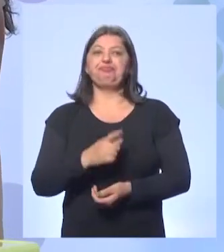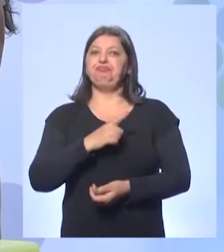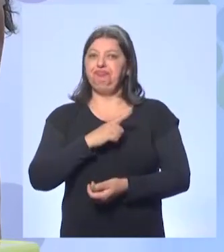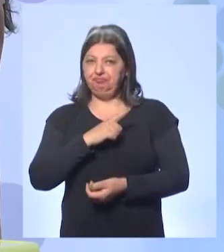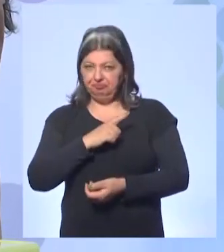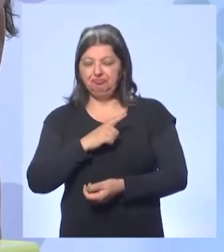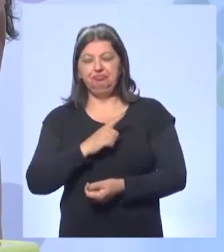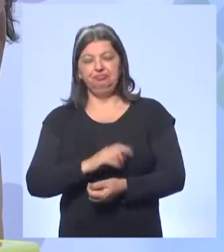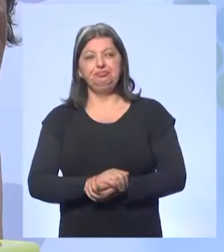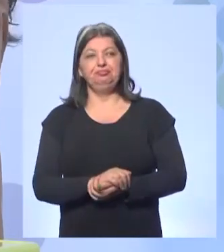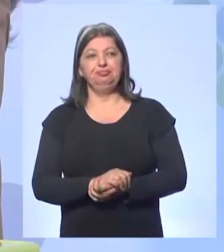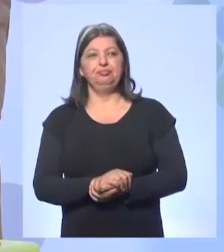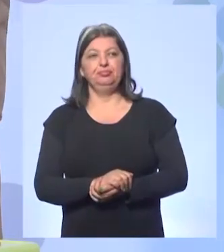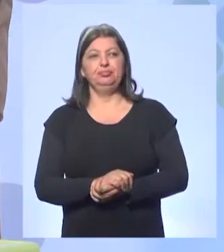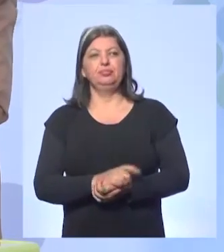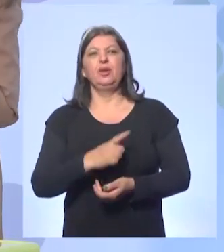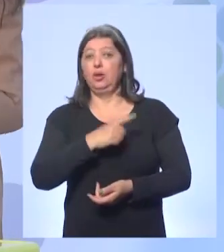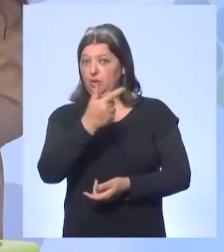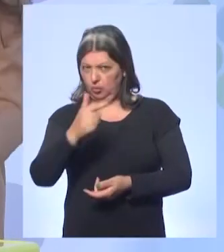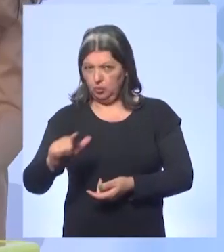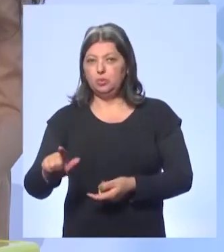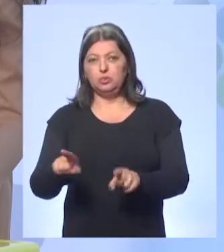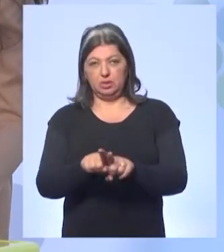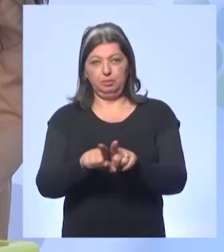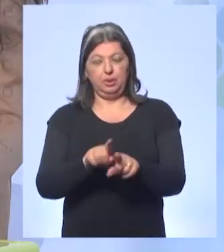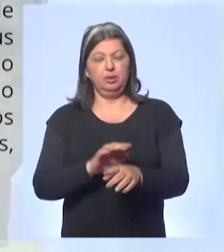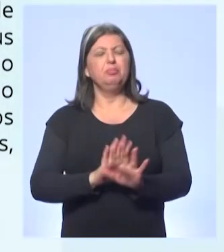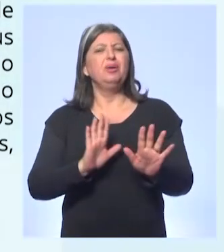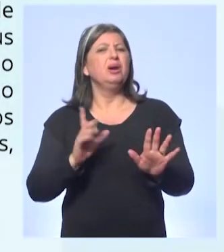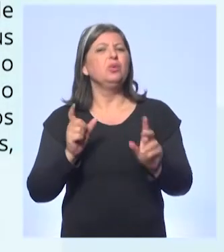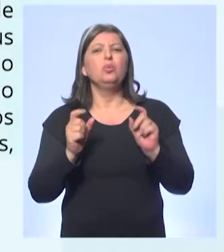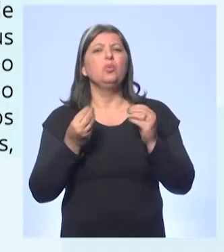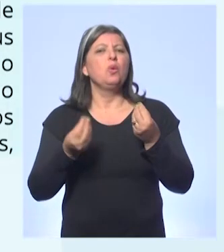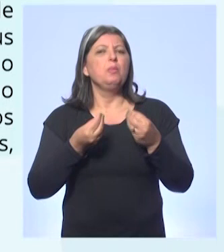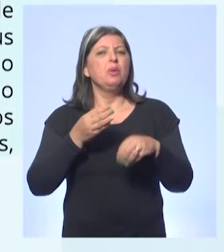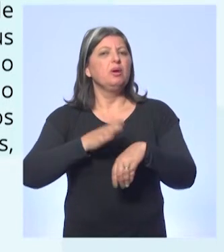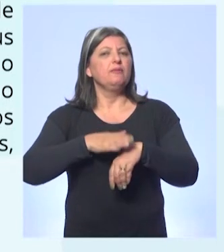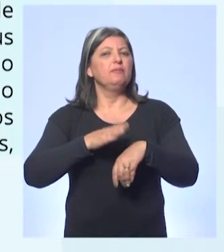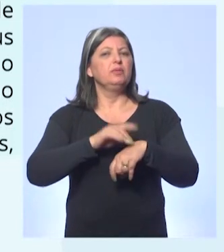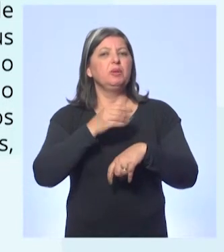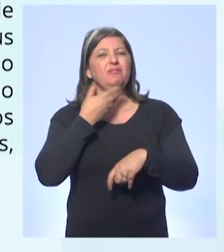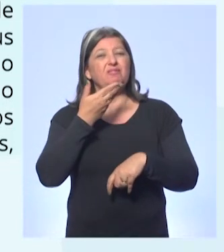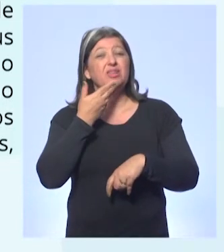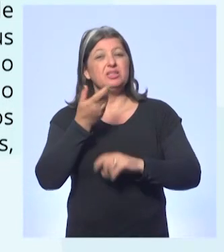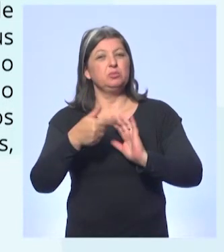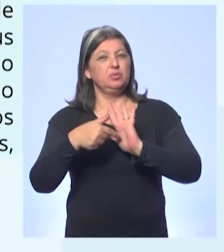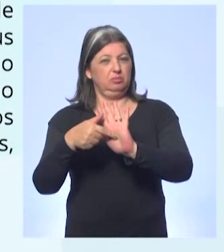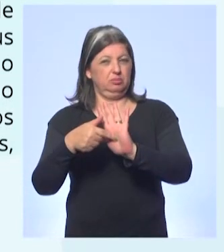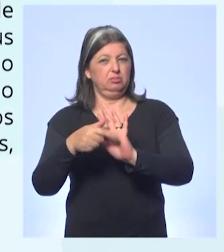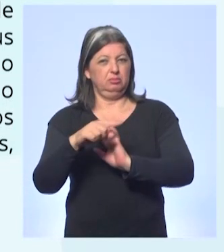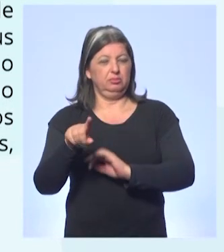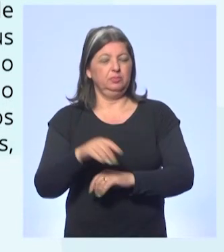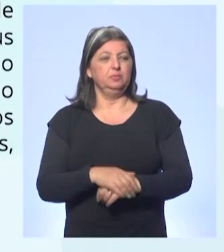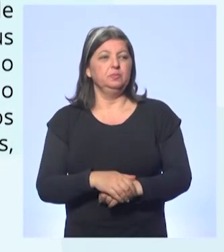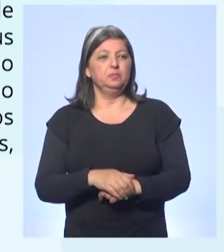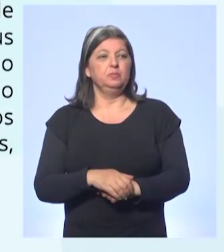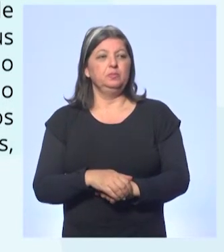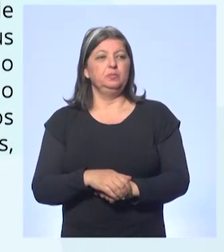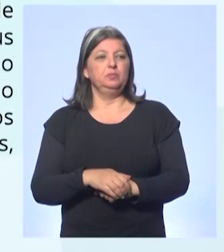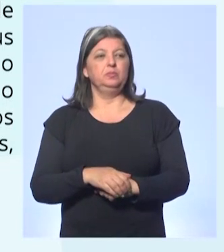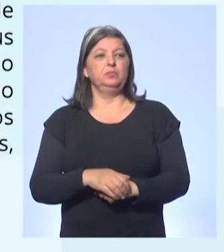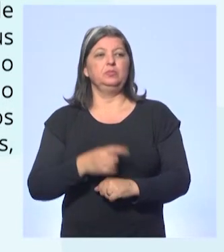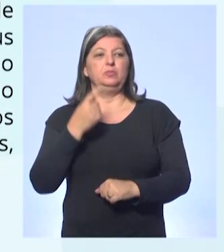bastante. Gente, tem outros? Tem outros. O que a gente fez aqui para ficar mais fácil para vocês? Aqueles que são